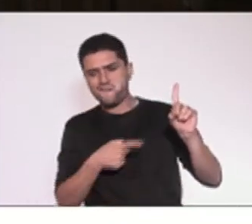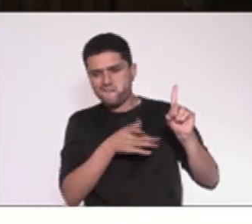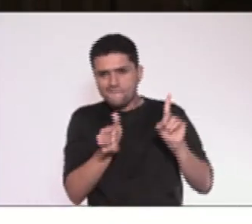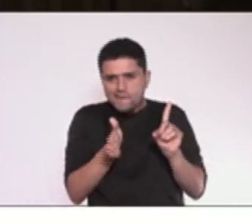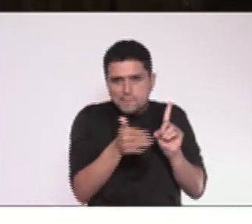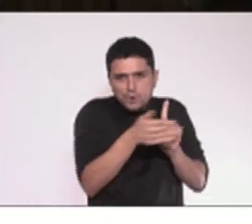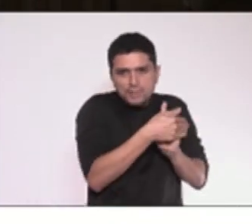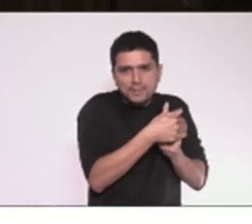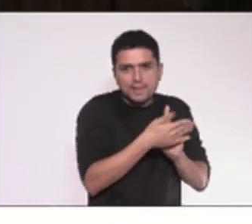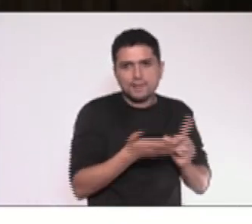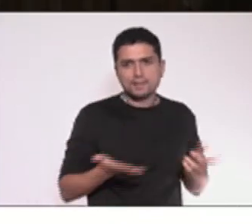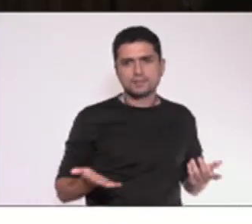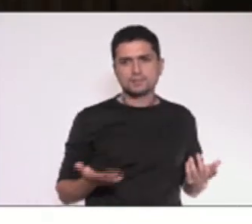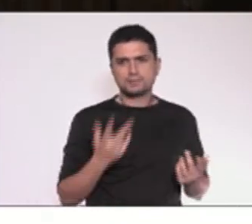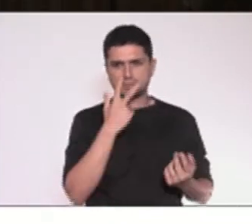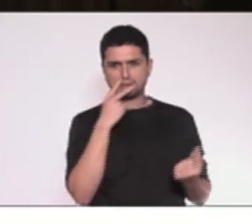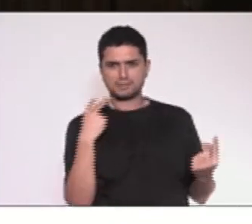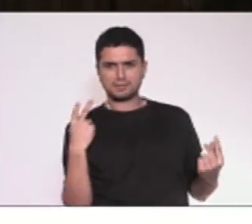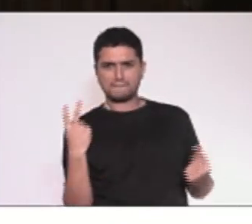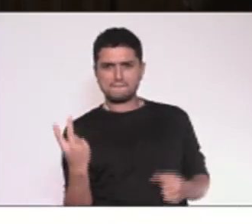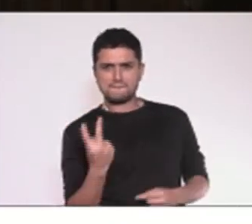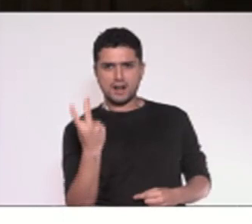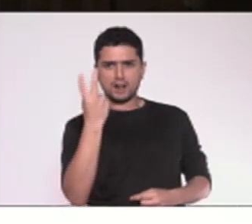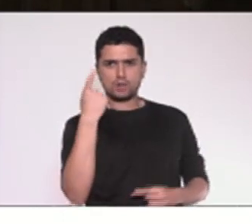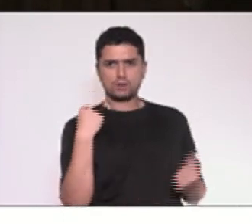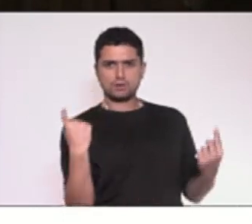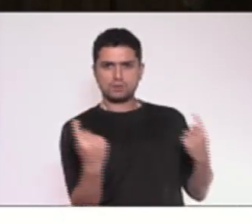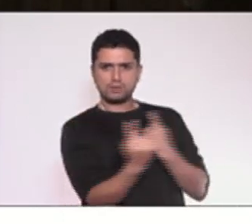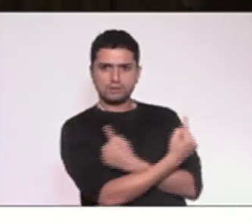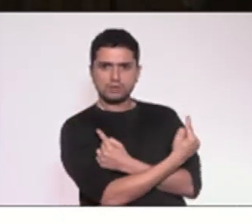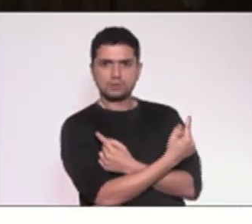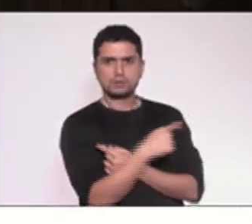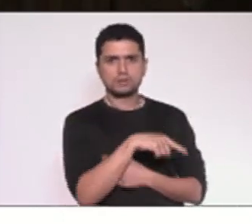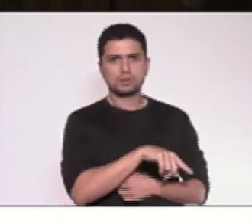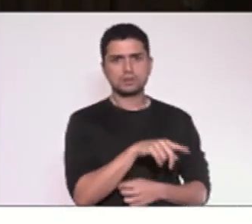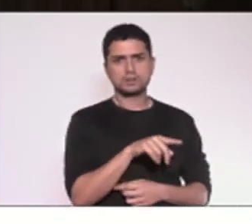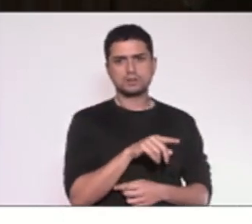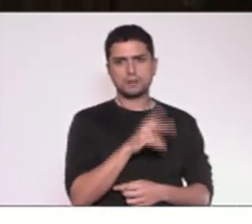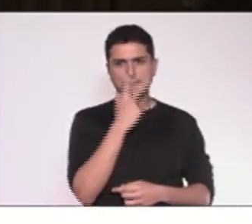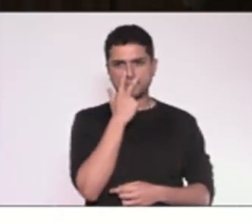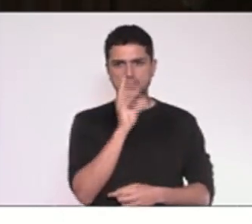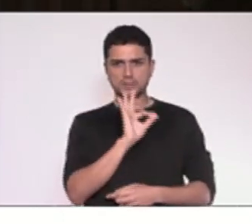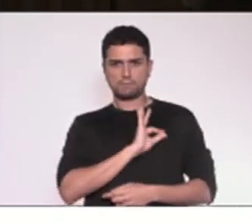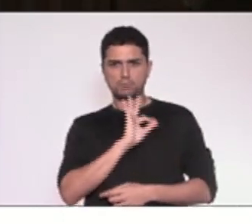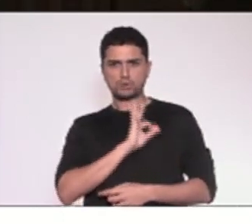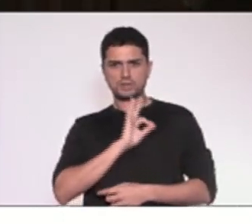que colocam o criminoso como herói e demonizam a polícia.